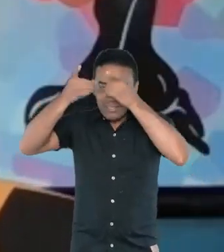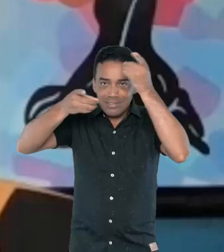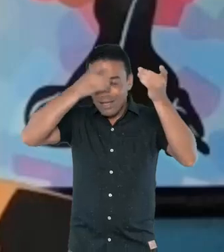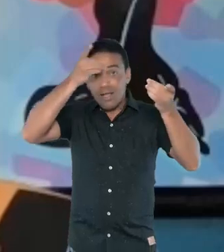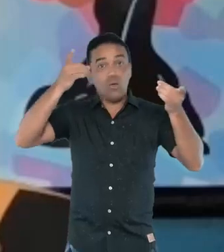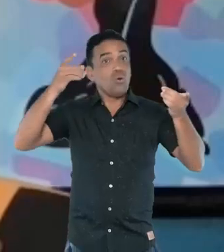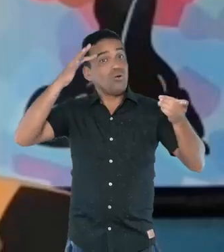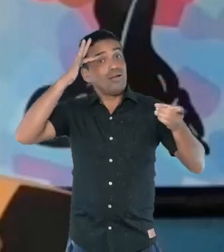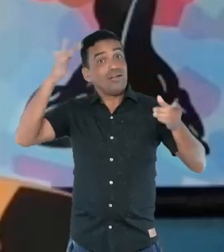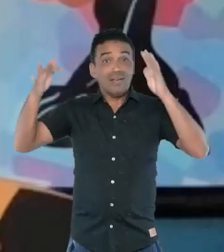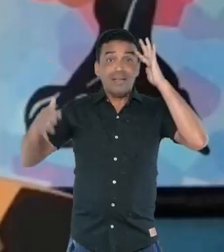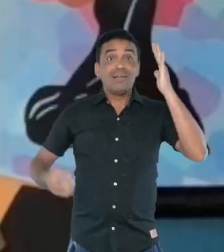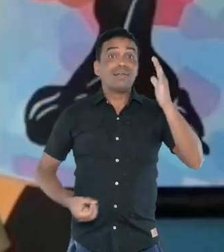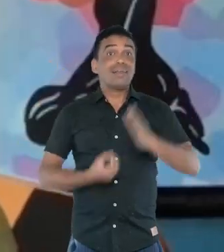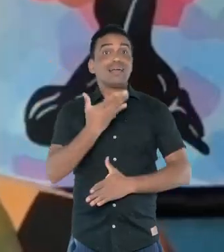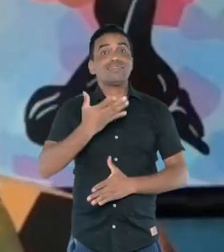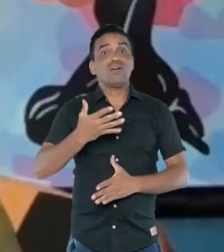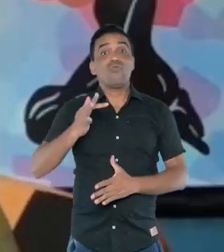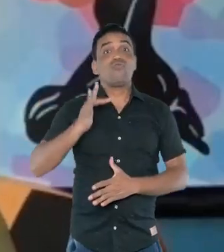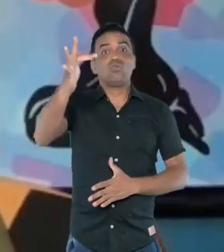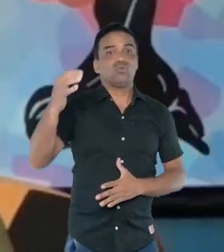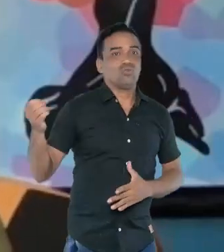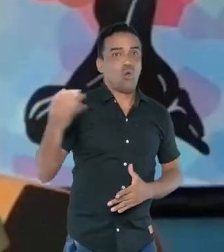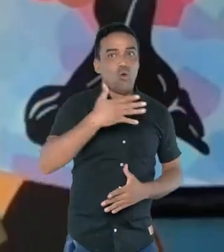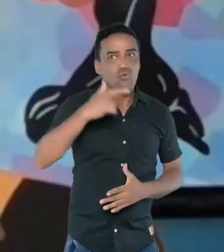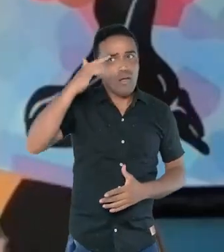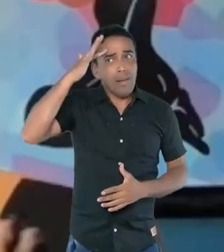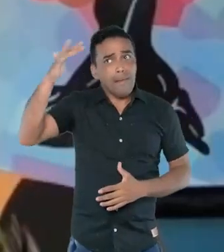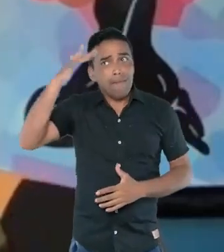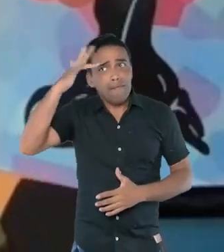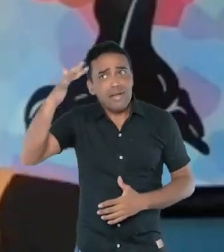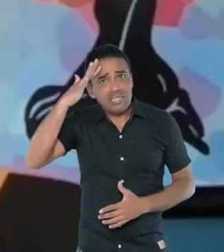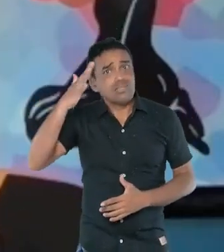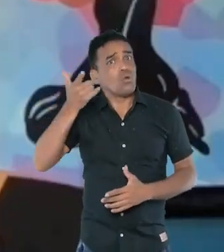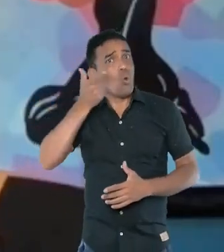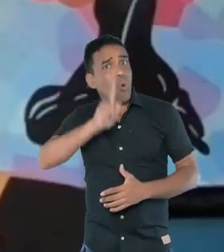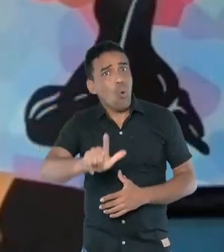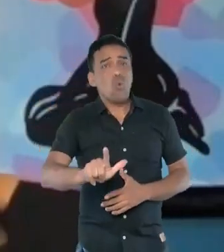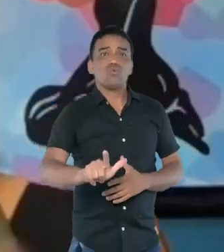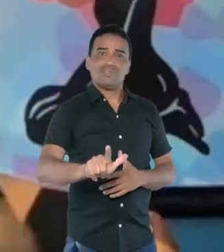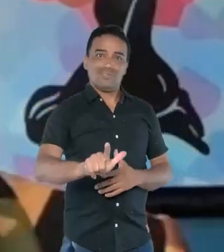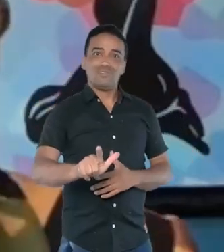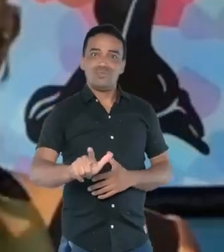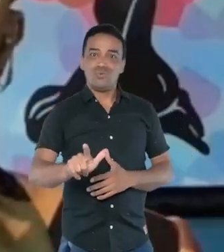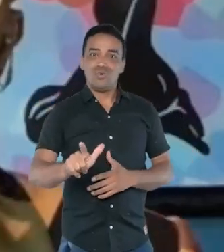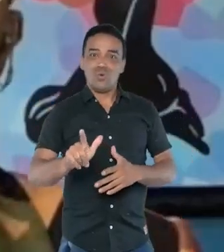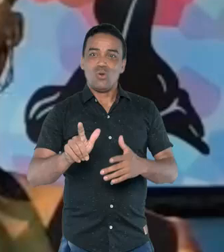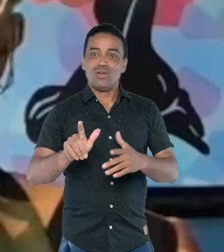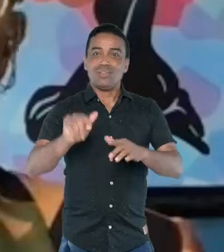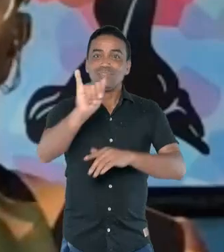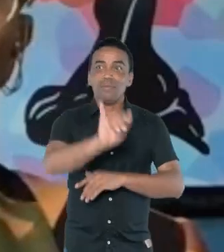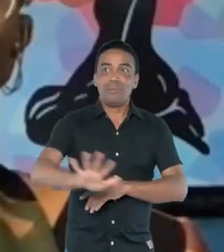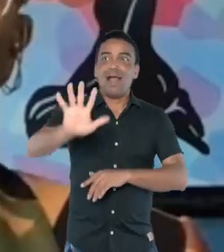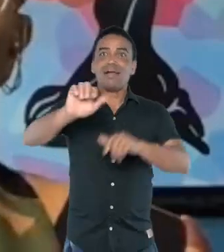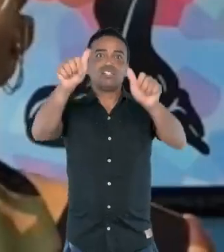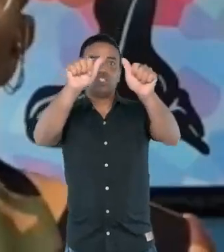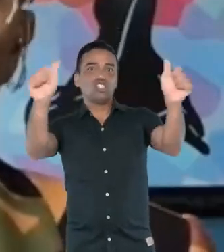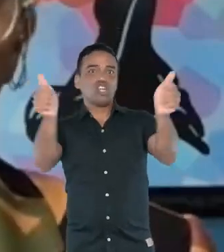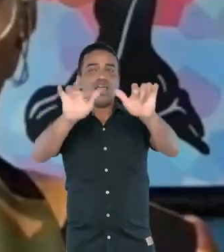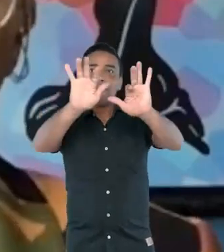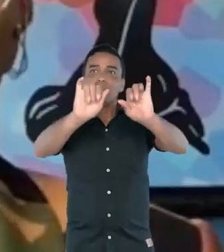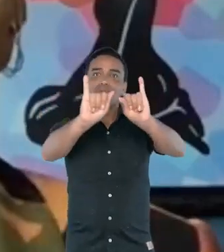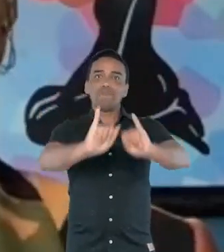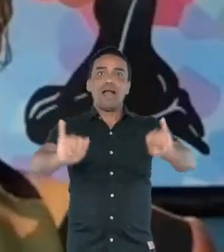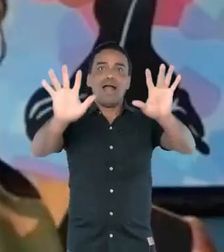de novos futuros. É na imaginação que eu consigo, a partir, né, desse desenho, dessa visualização